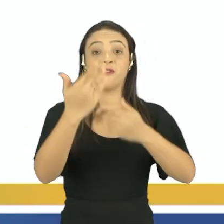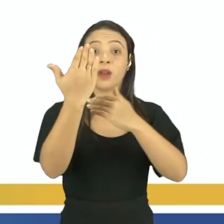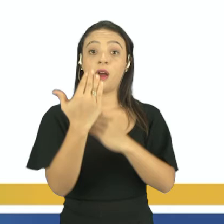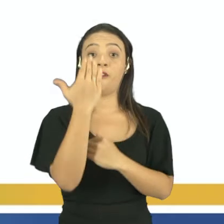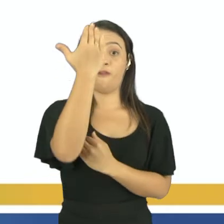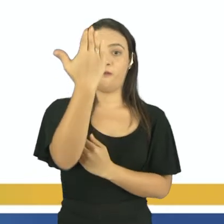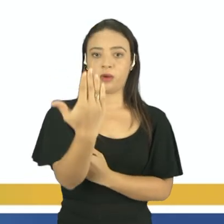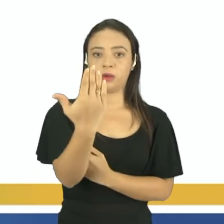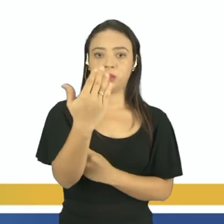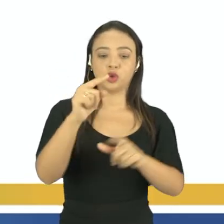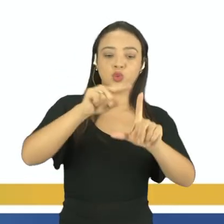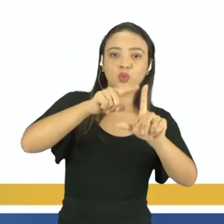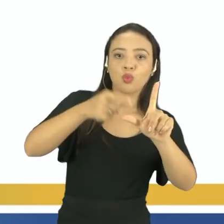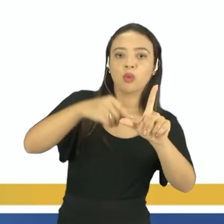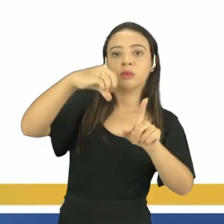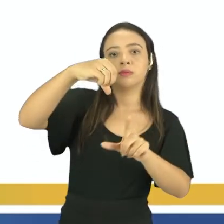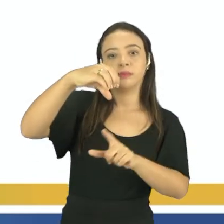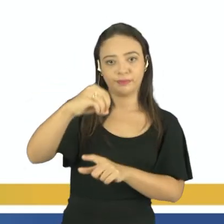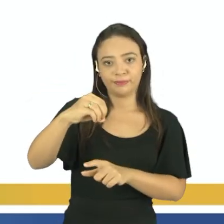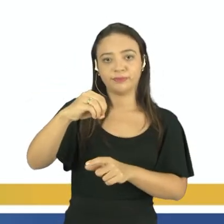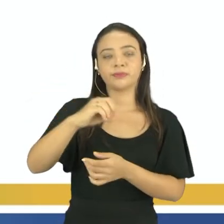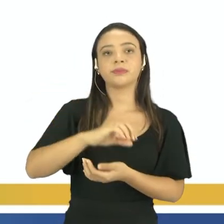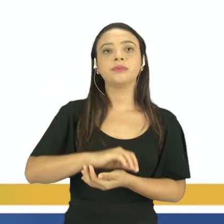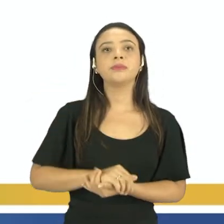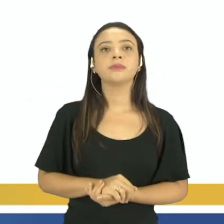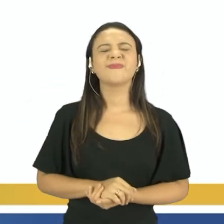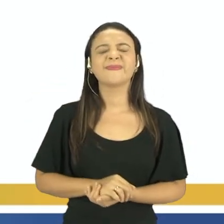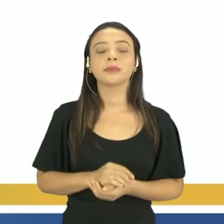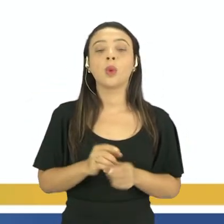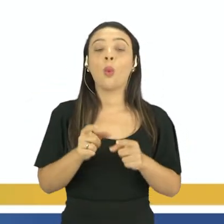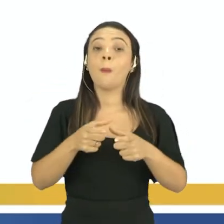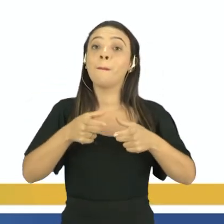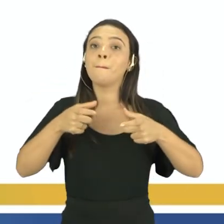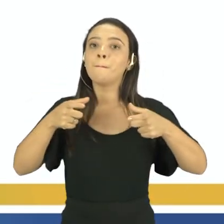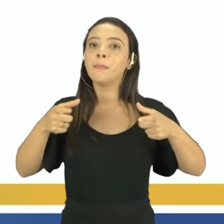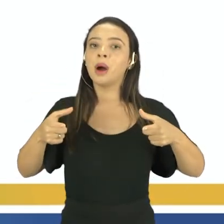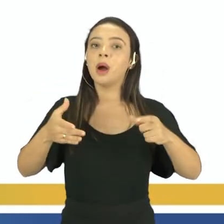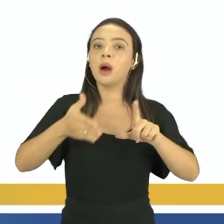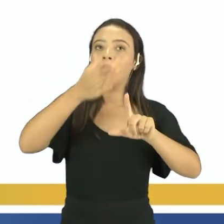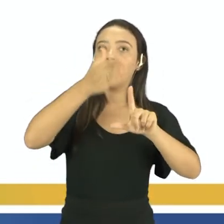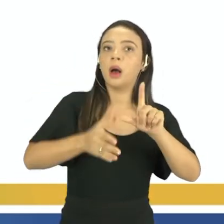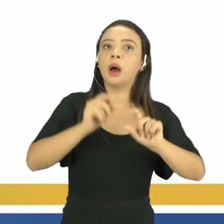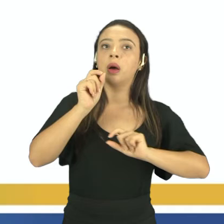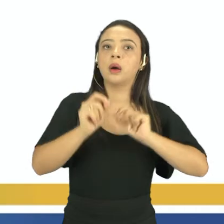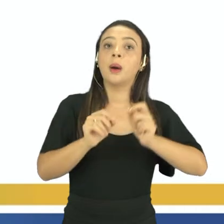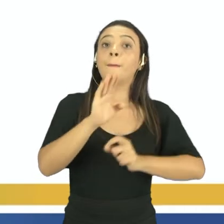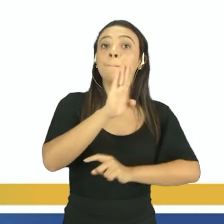graus. O maior lado do nosso triângulo retângulo, nesse caso aí, é o lado